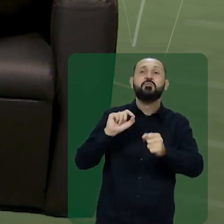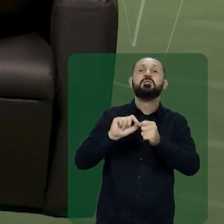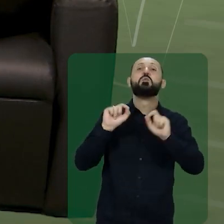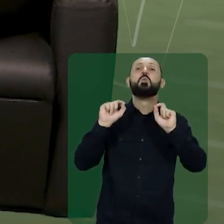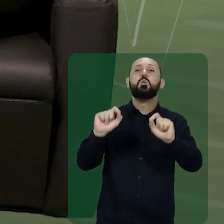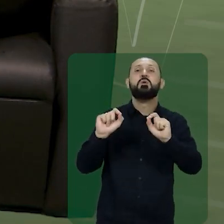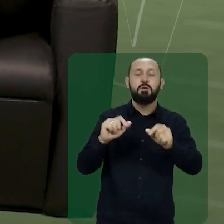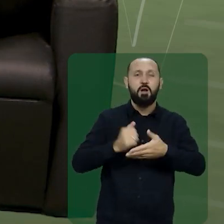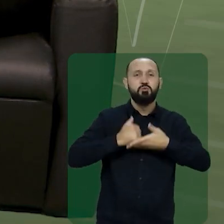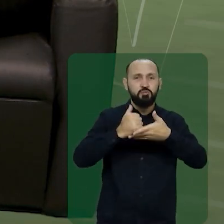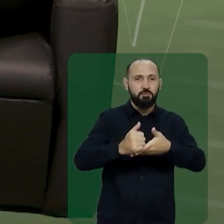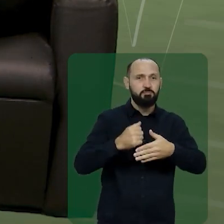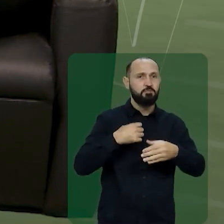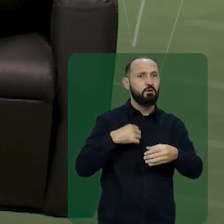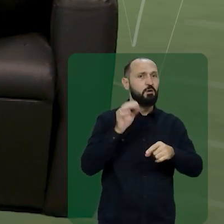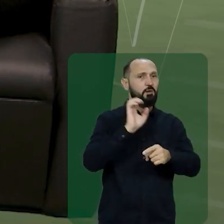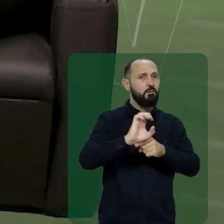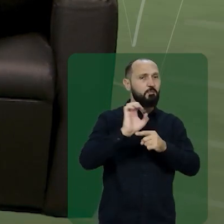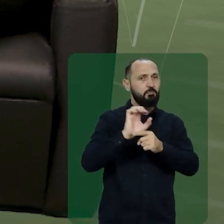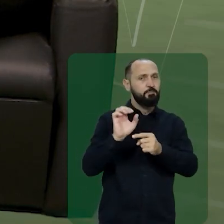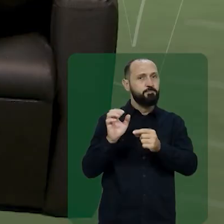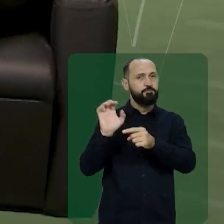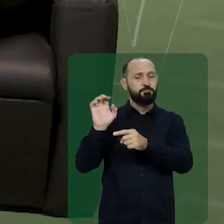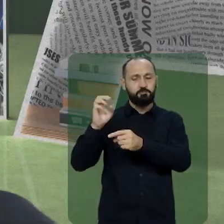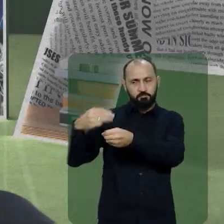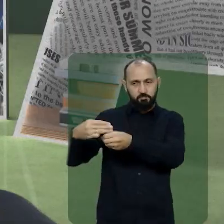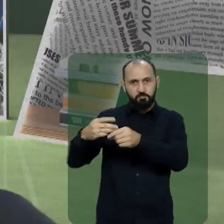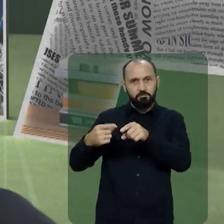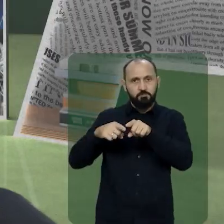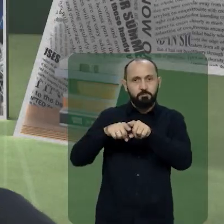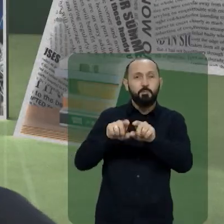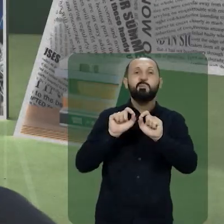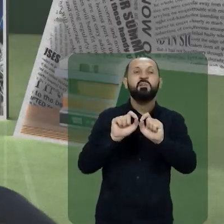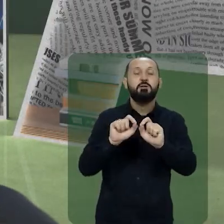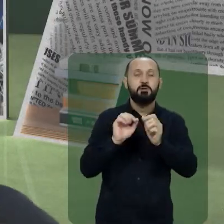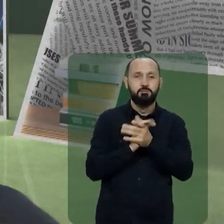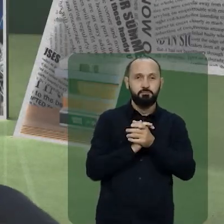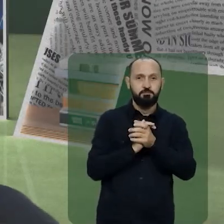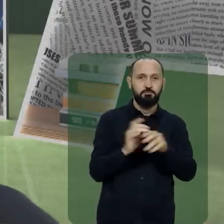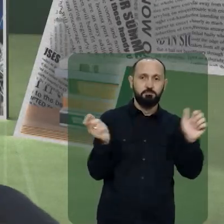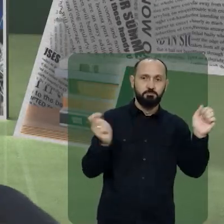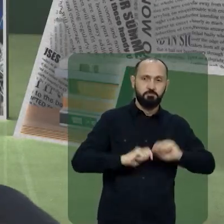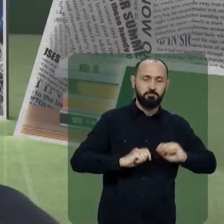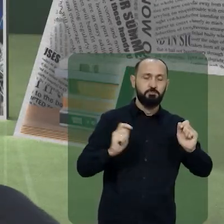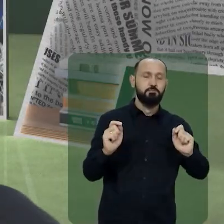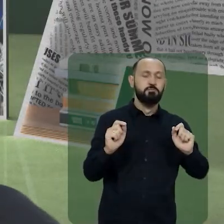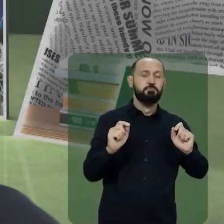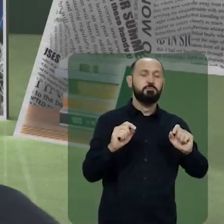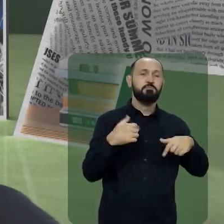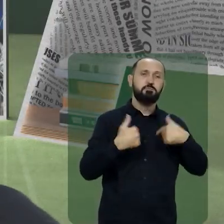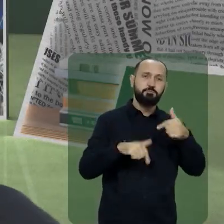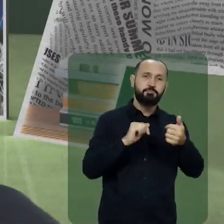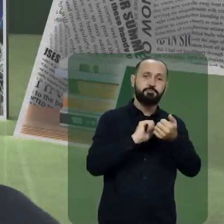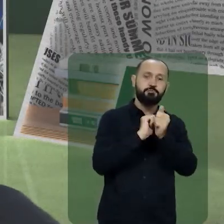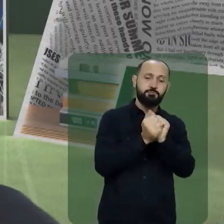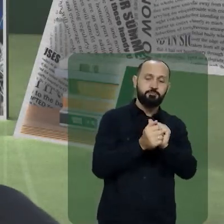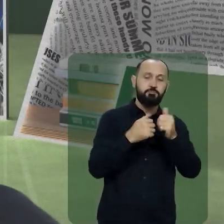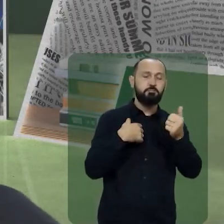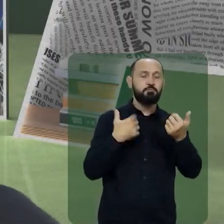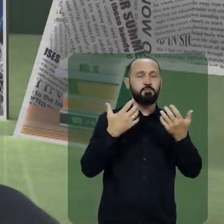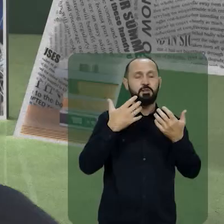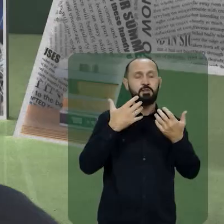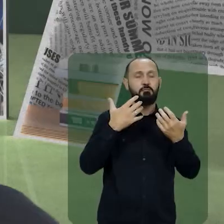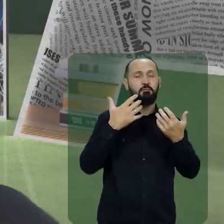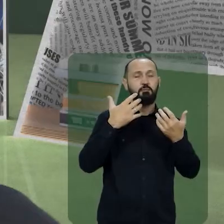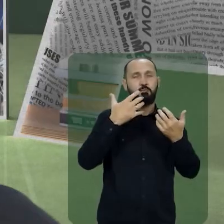a respeito do Estado e municípios? Oferecer mais condições, né, de lazer, de